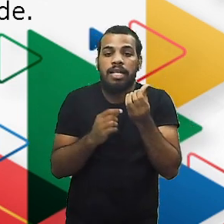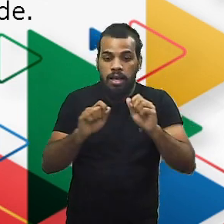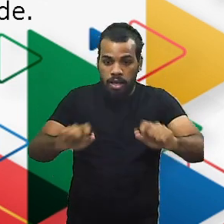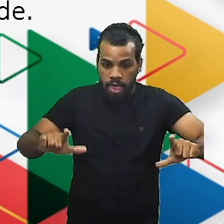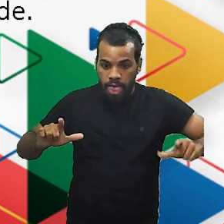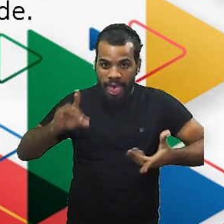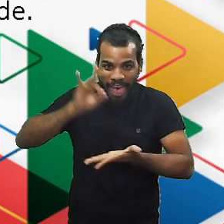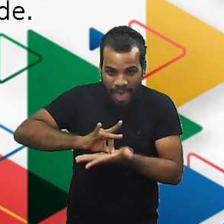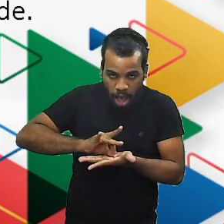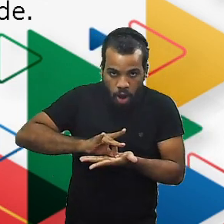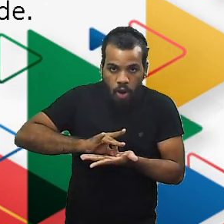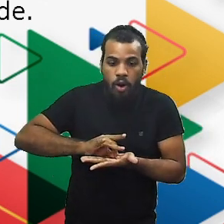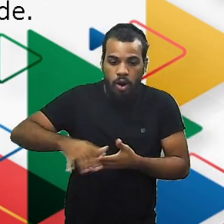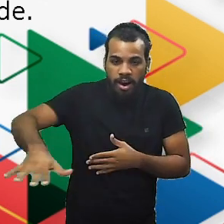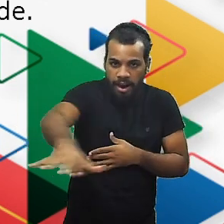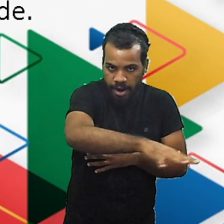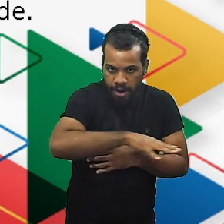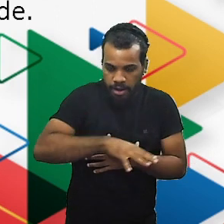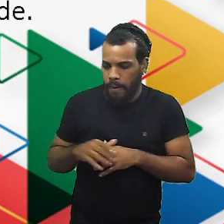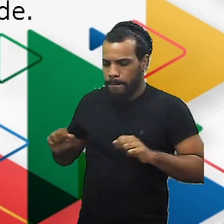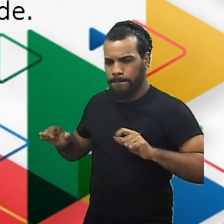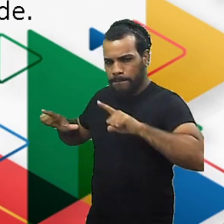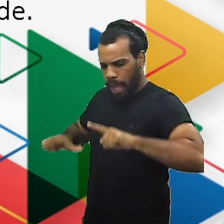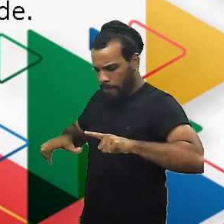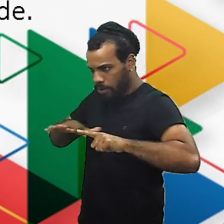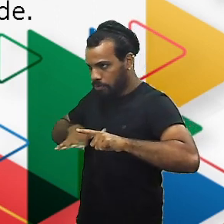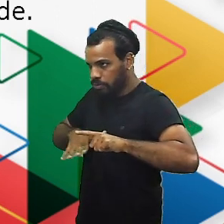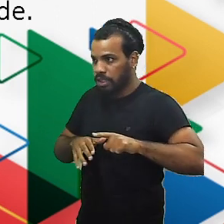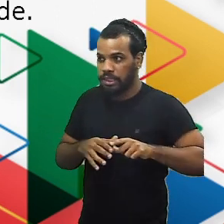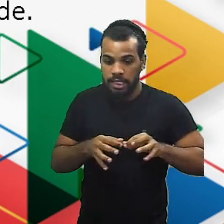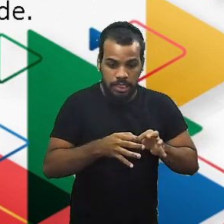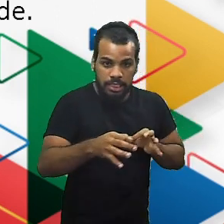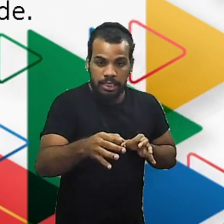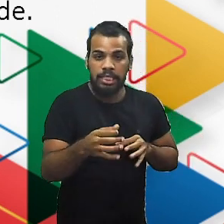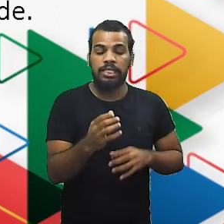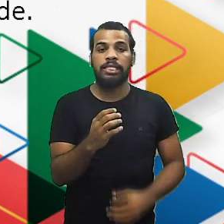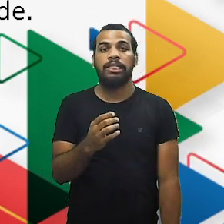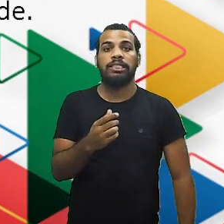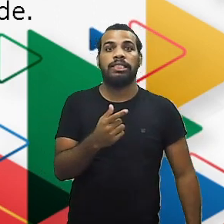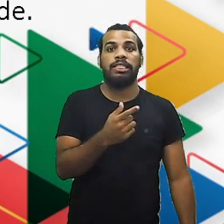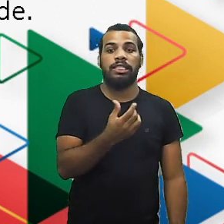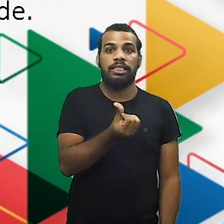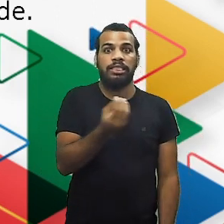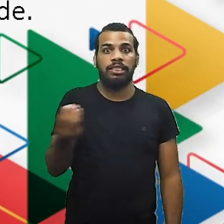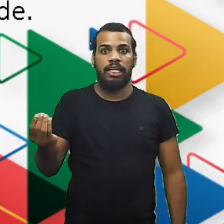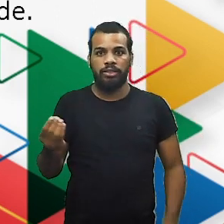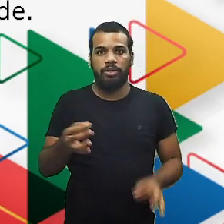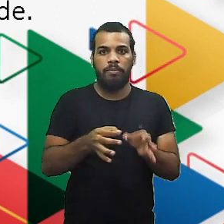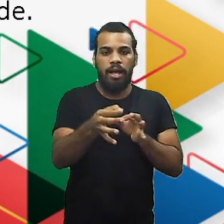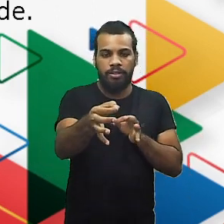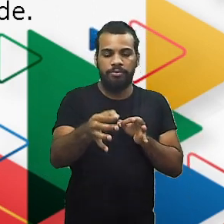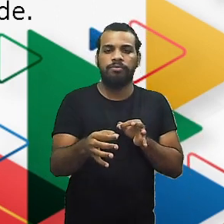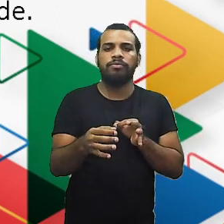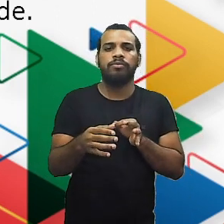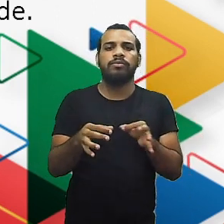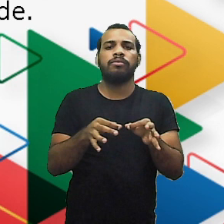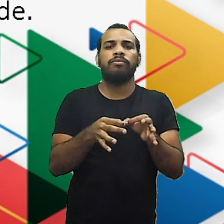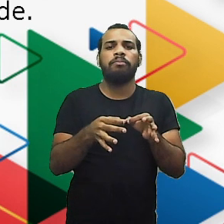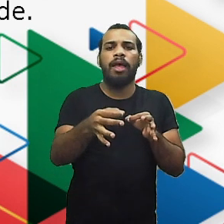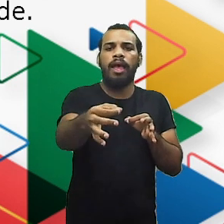distância no terreno da antiga cidade. Então, indique a distância em